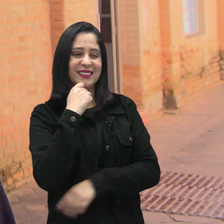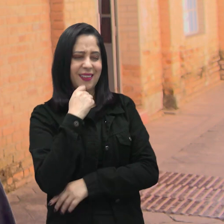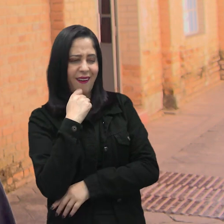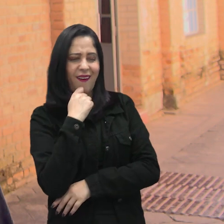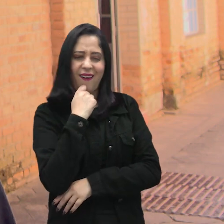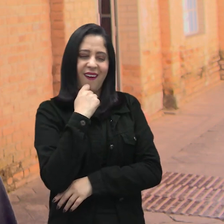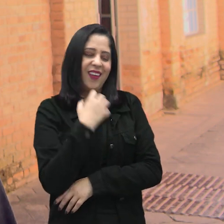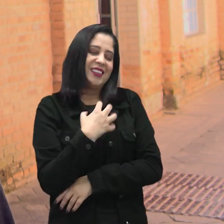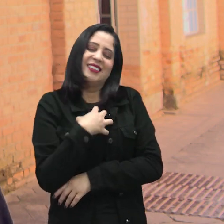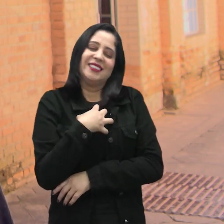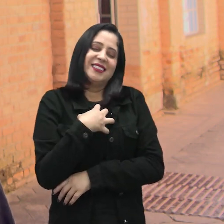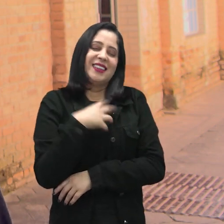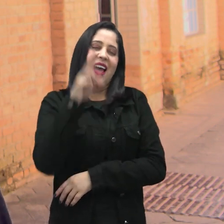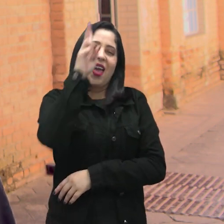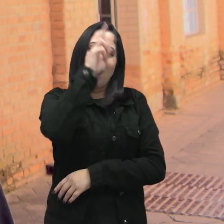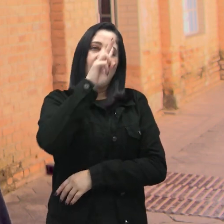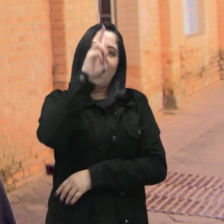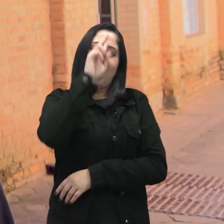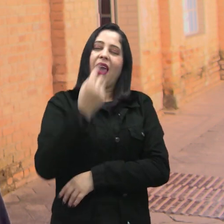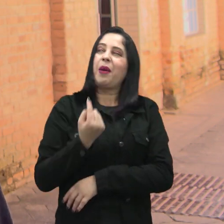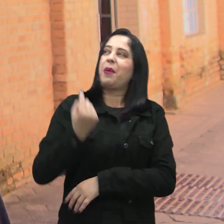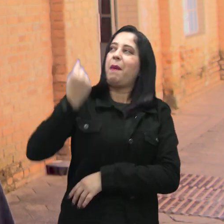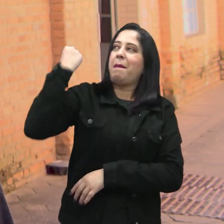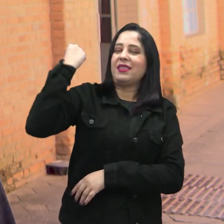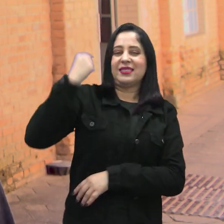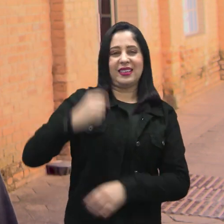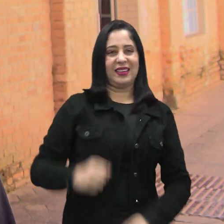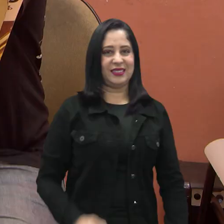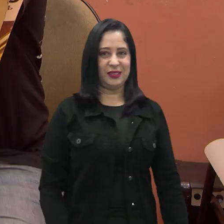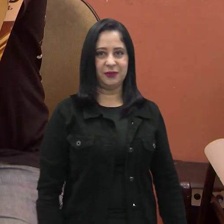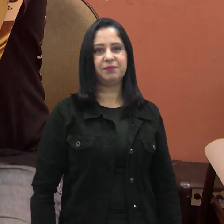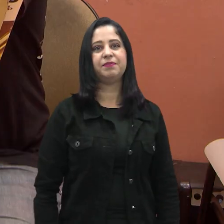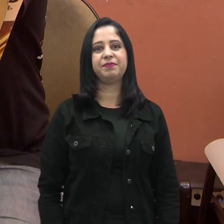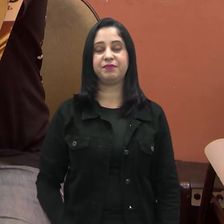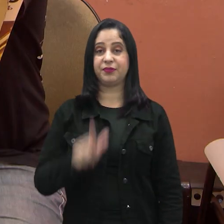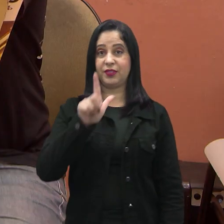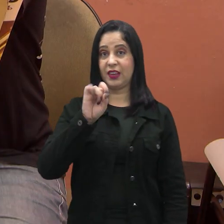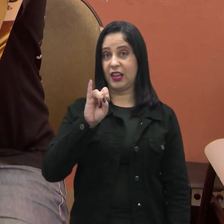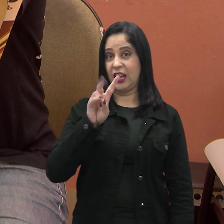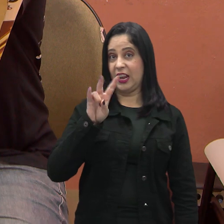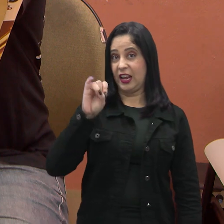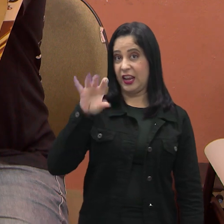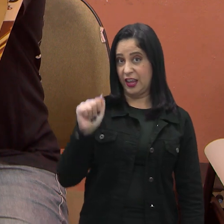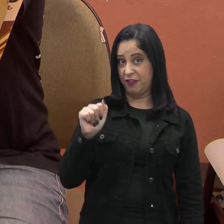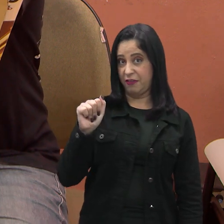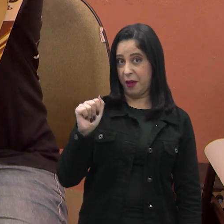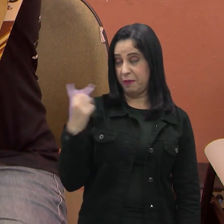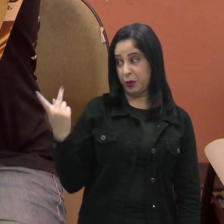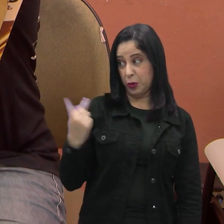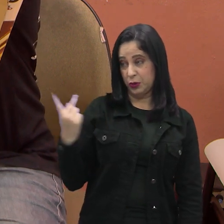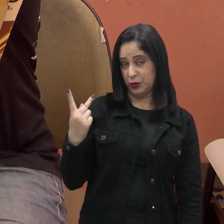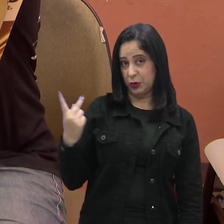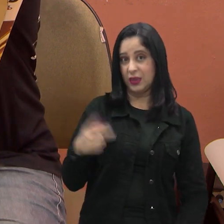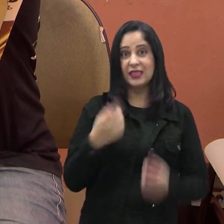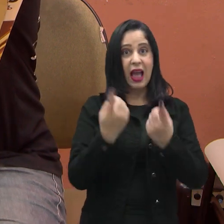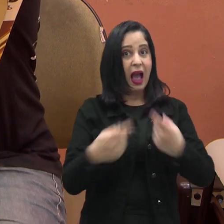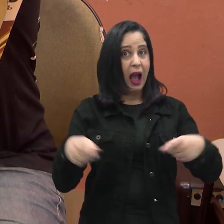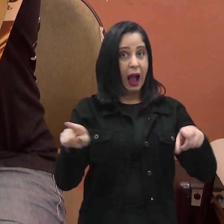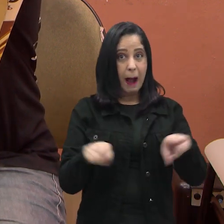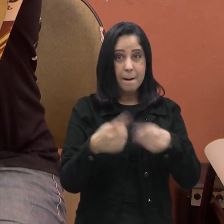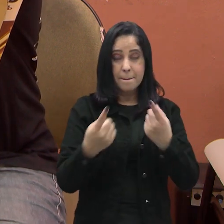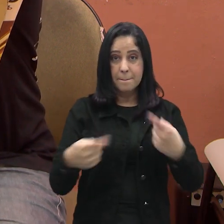aprendendo, me remete a essas boas lembranças que eu tive como aluno no Guri também. E para a Lívia e o professor Rodrigo, o valor da